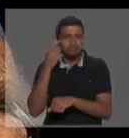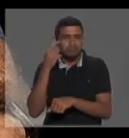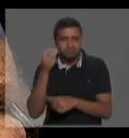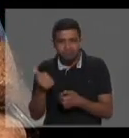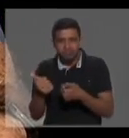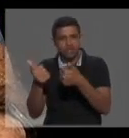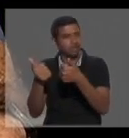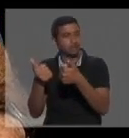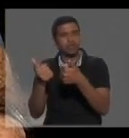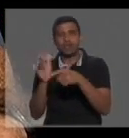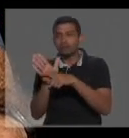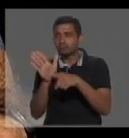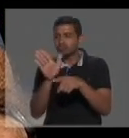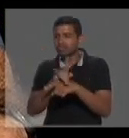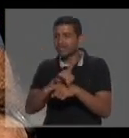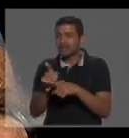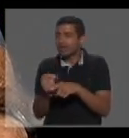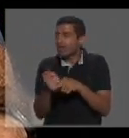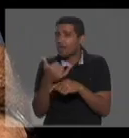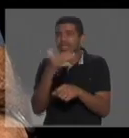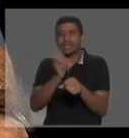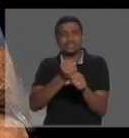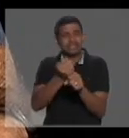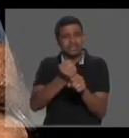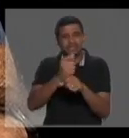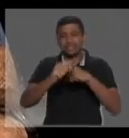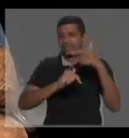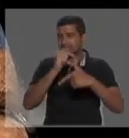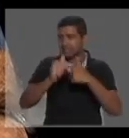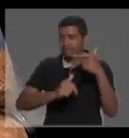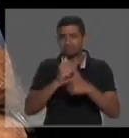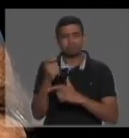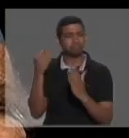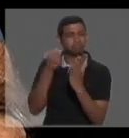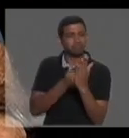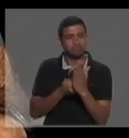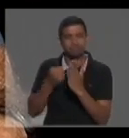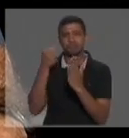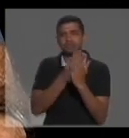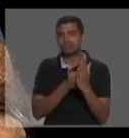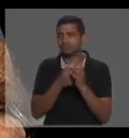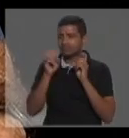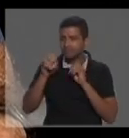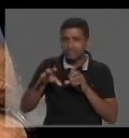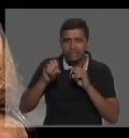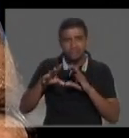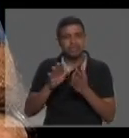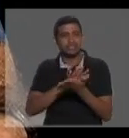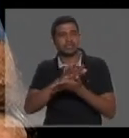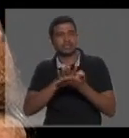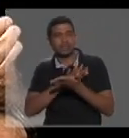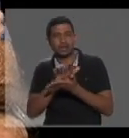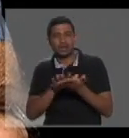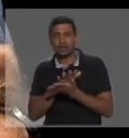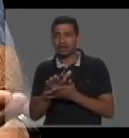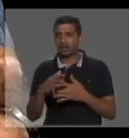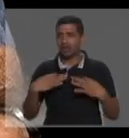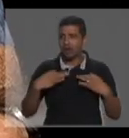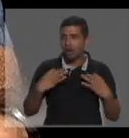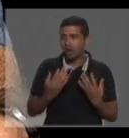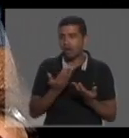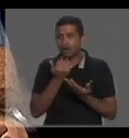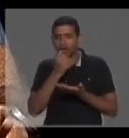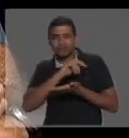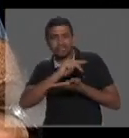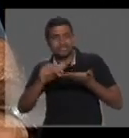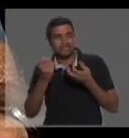para viverem durante quase 10 anos em regime de trabalho forçado, sem educação, sem condições, cujo único nome que a gente